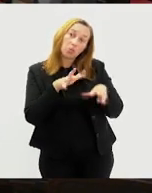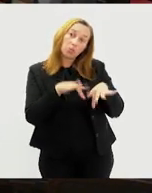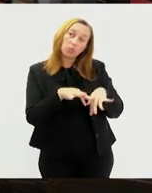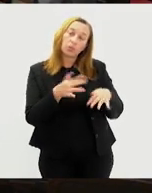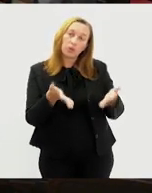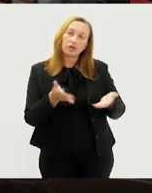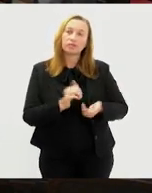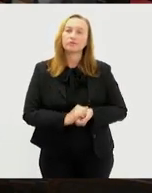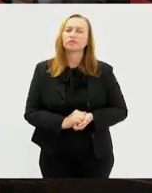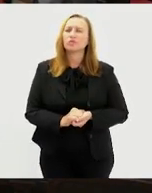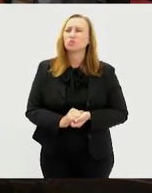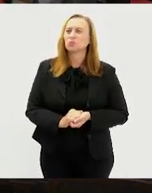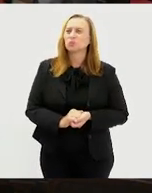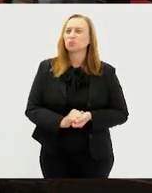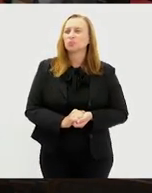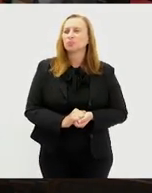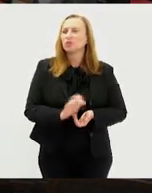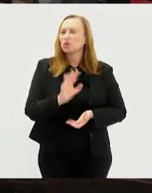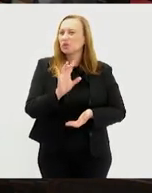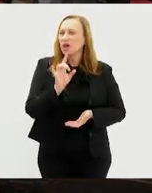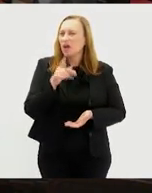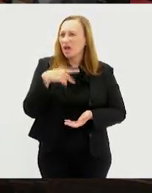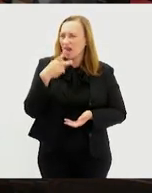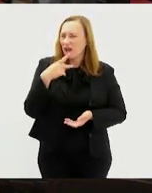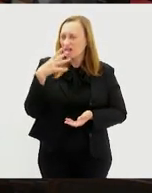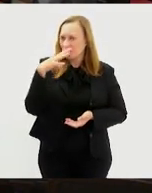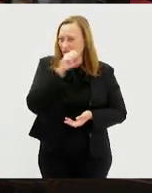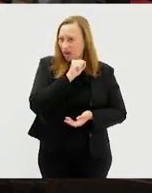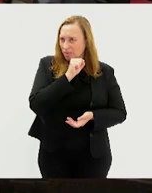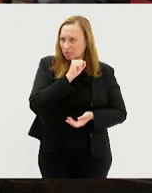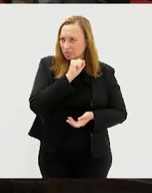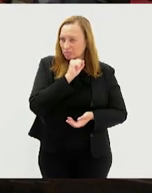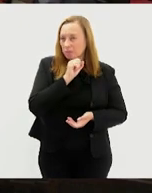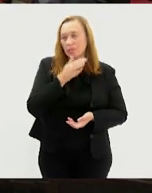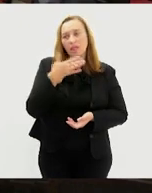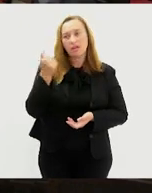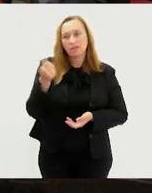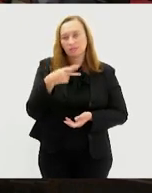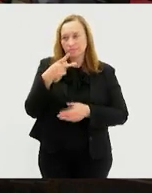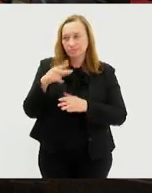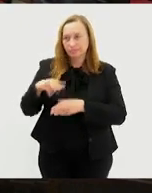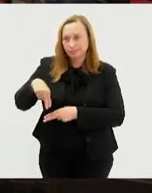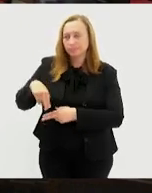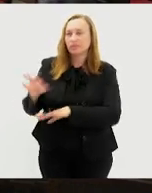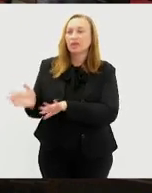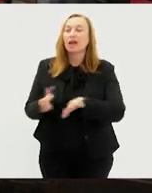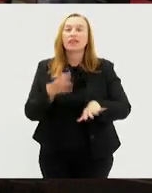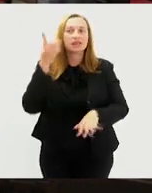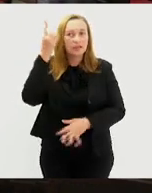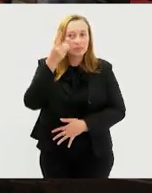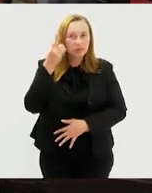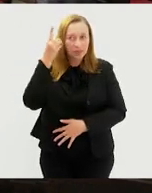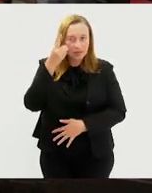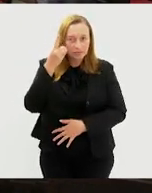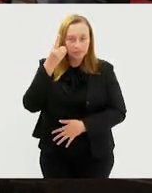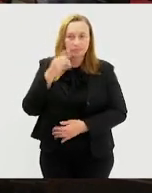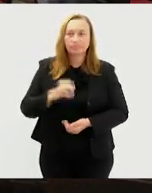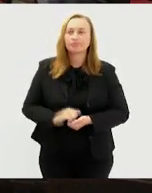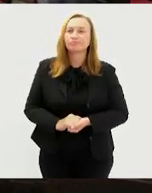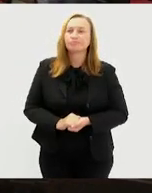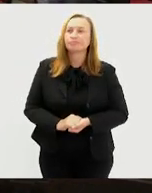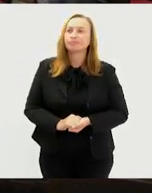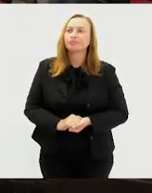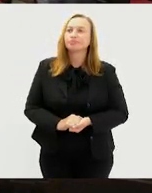é melhor então uma parte rápido melhor do que me escrever né Deputado serafine participo com